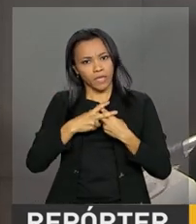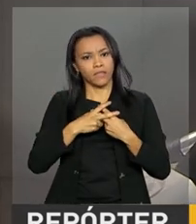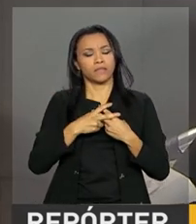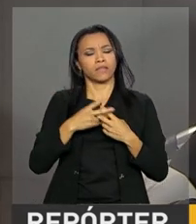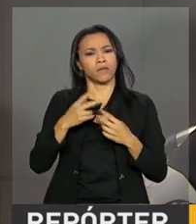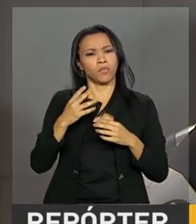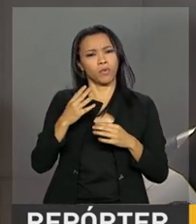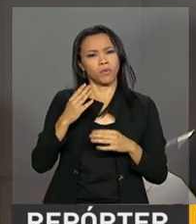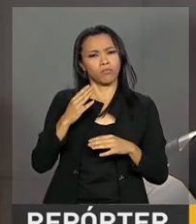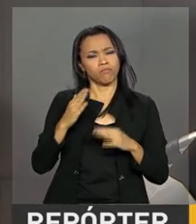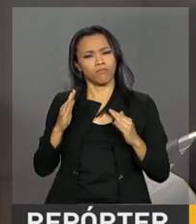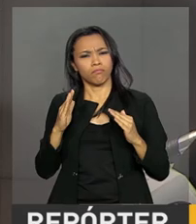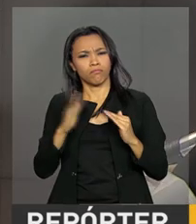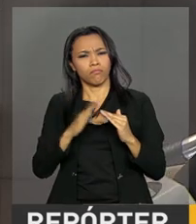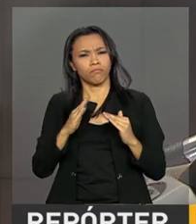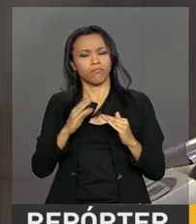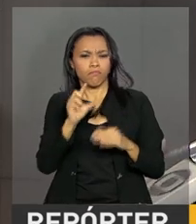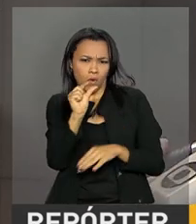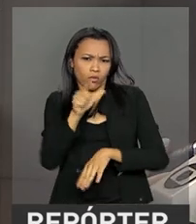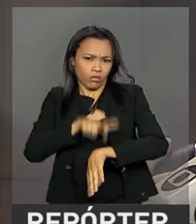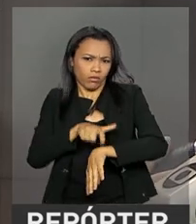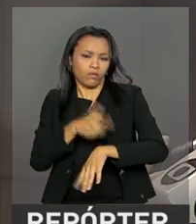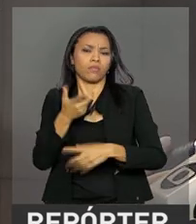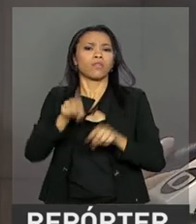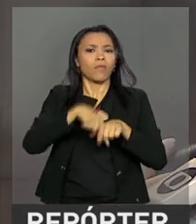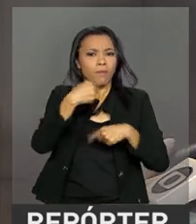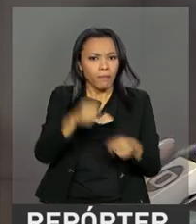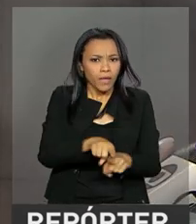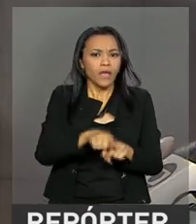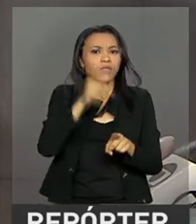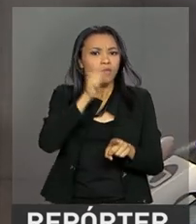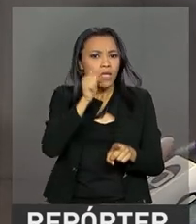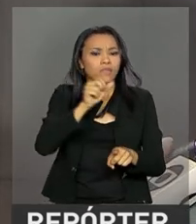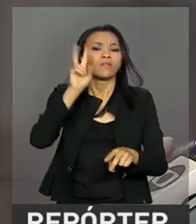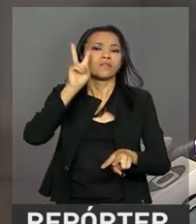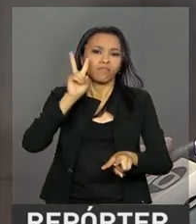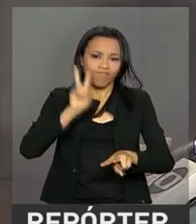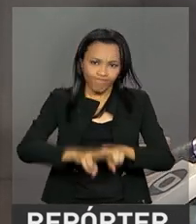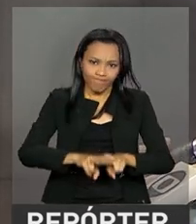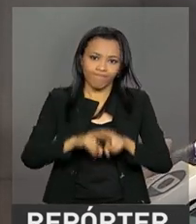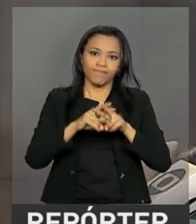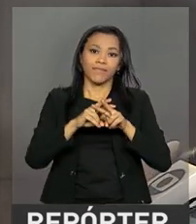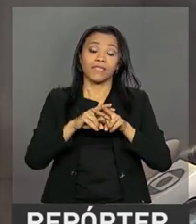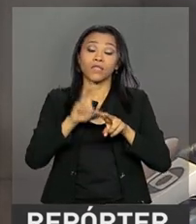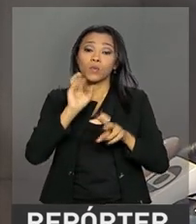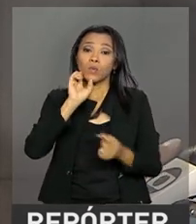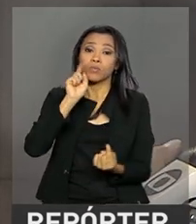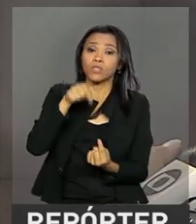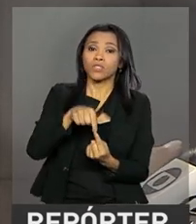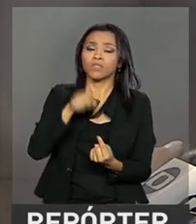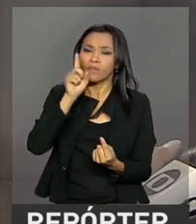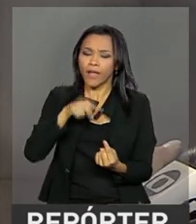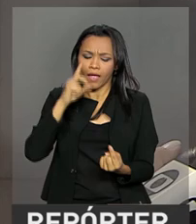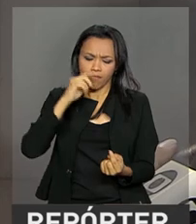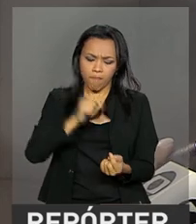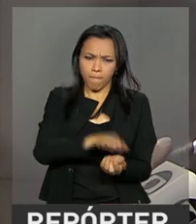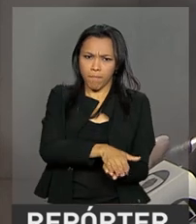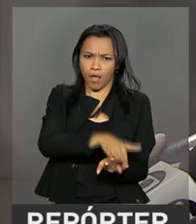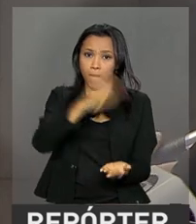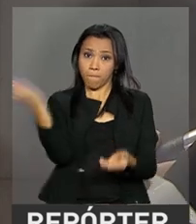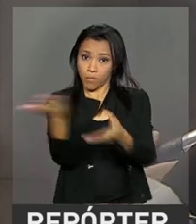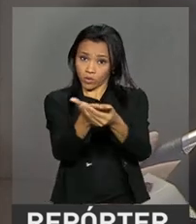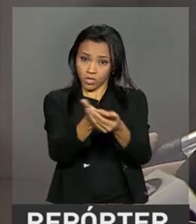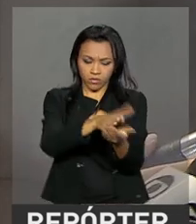provisórios vamos atender também as mulheres que cumprem pena e a ideia é revisar esses processos nós não